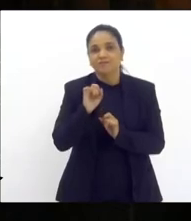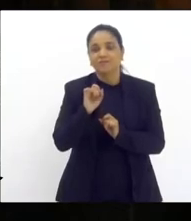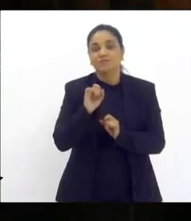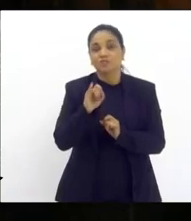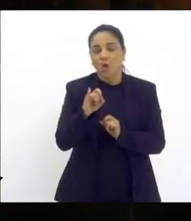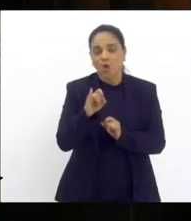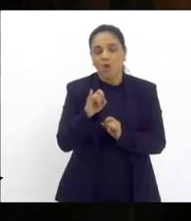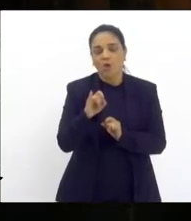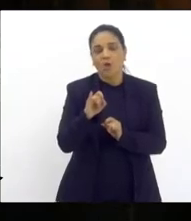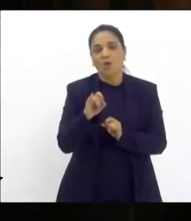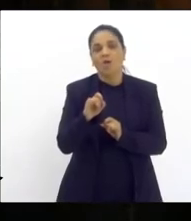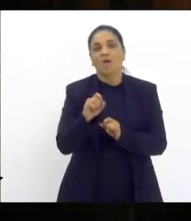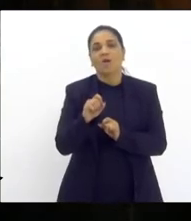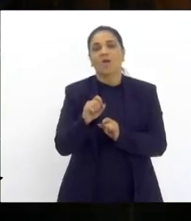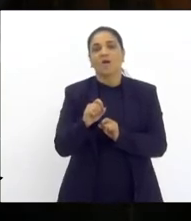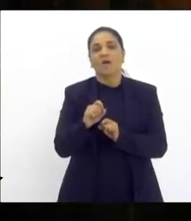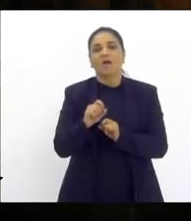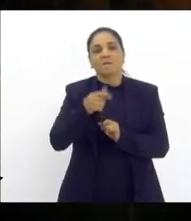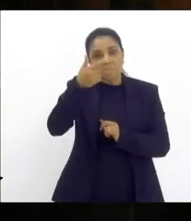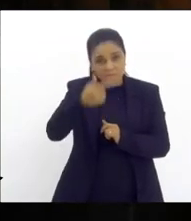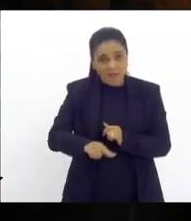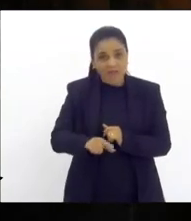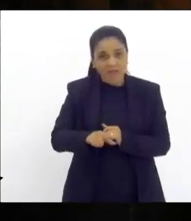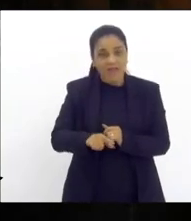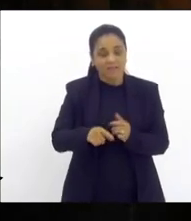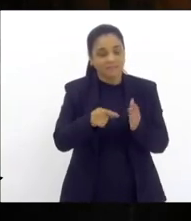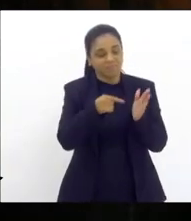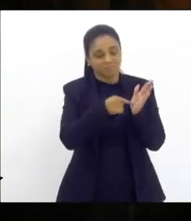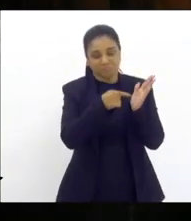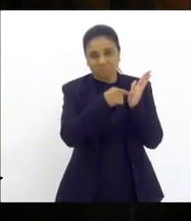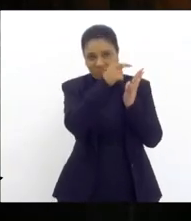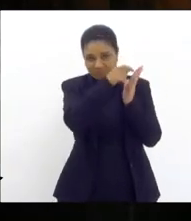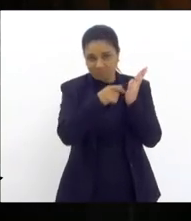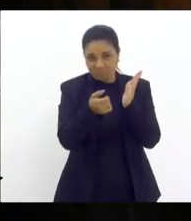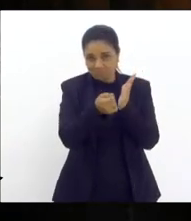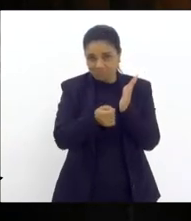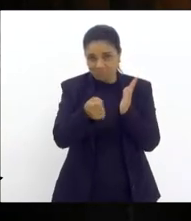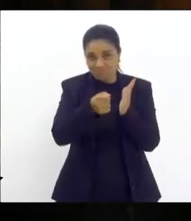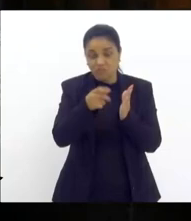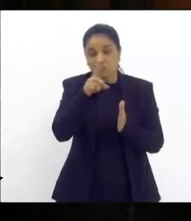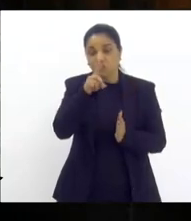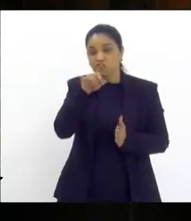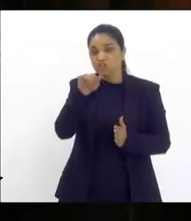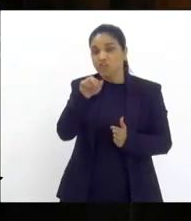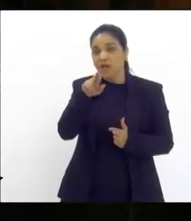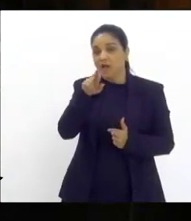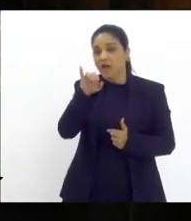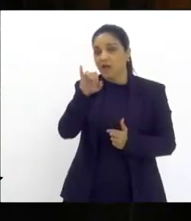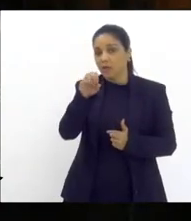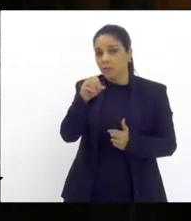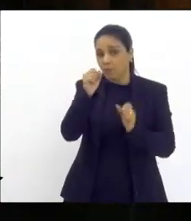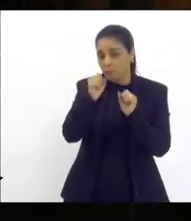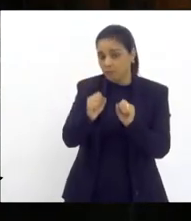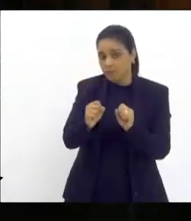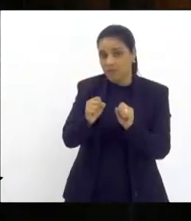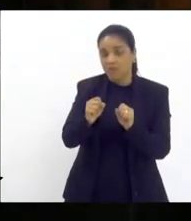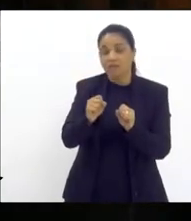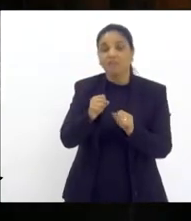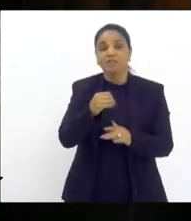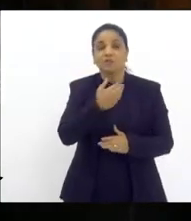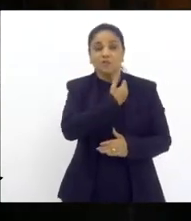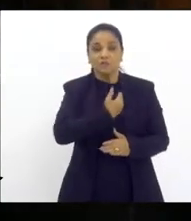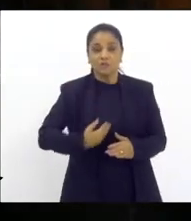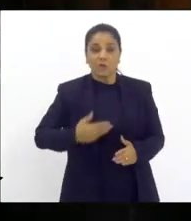mas tem mais que tá aqui também noticiado no Diário do Poder governo Lula e